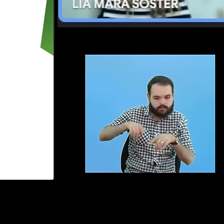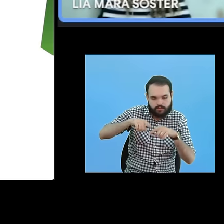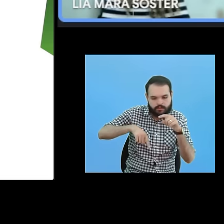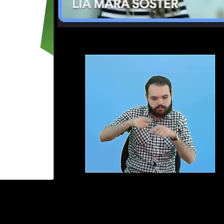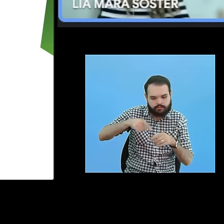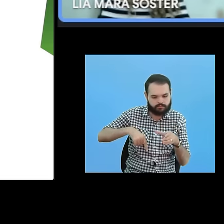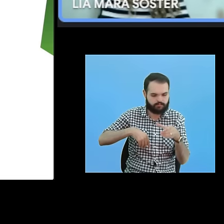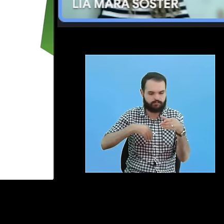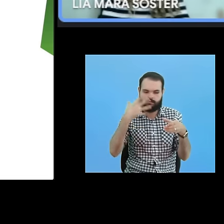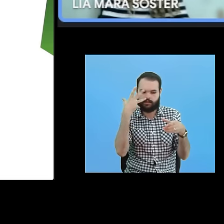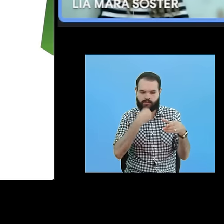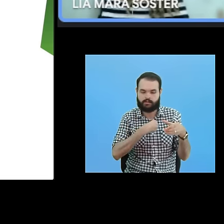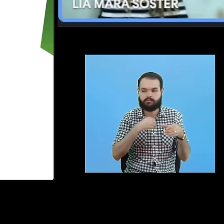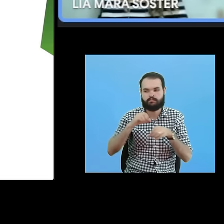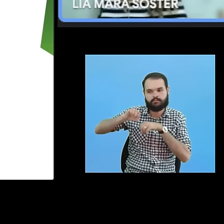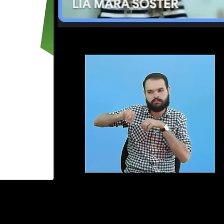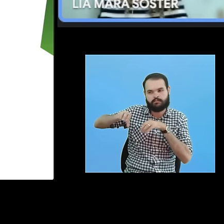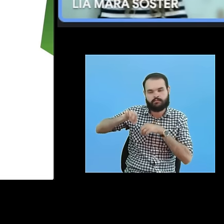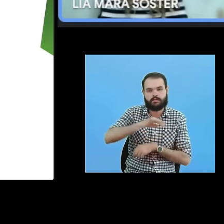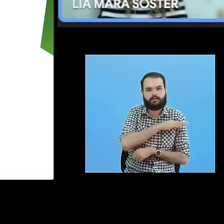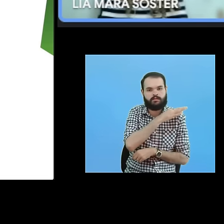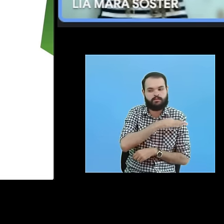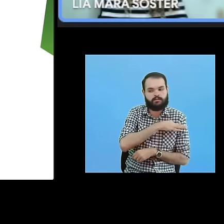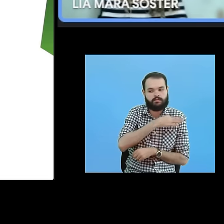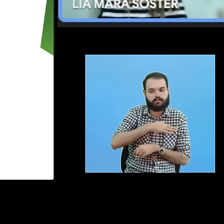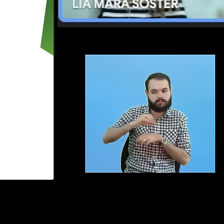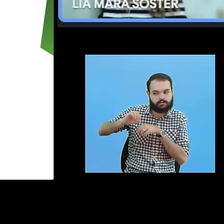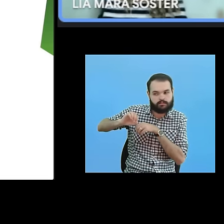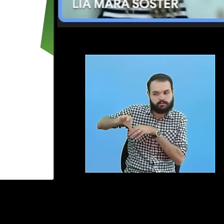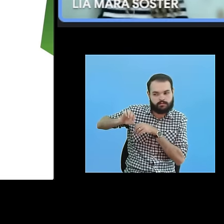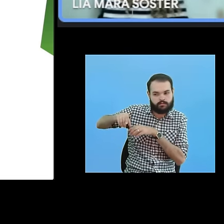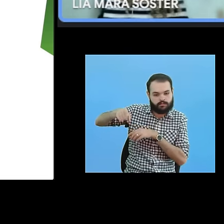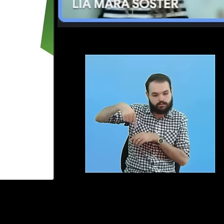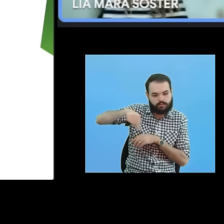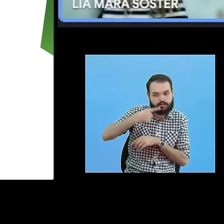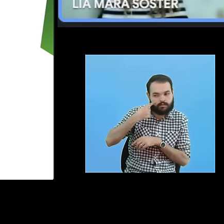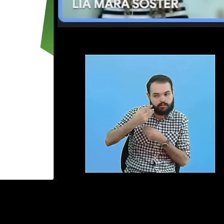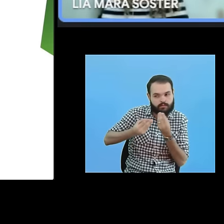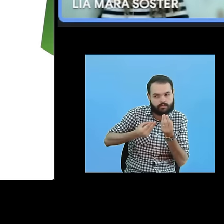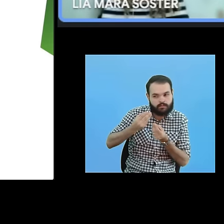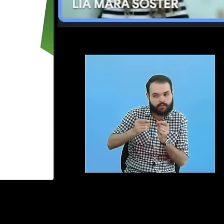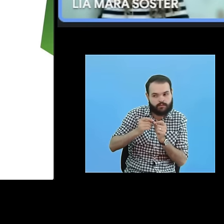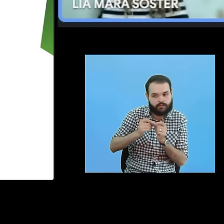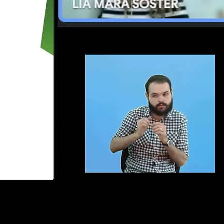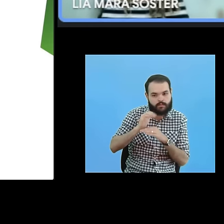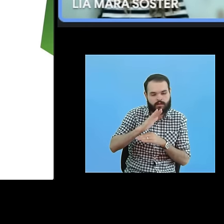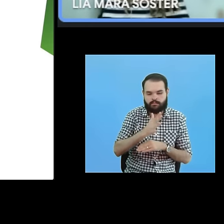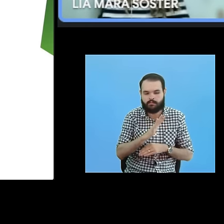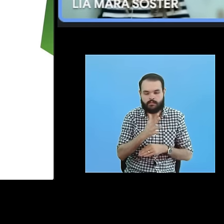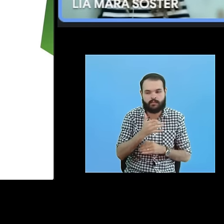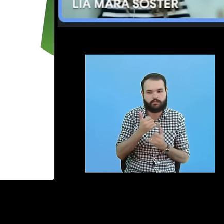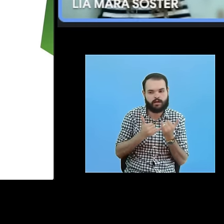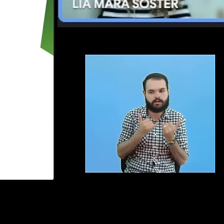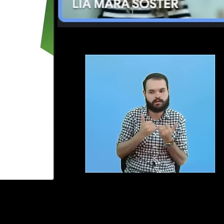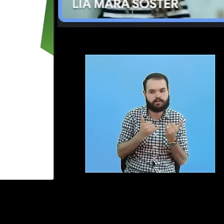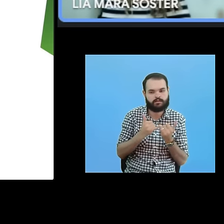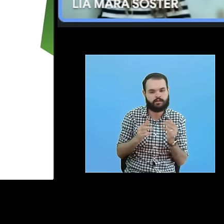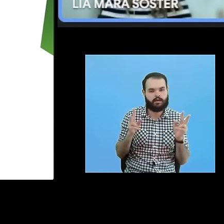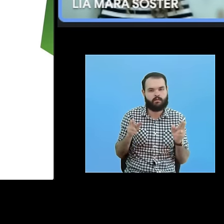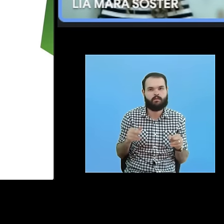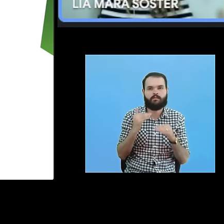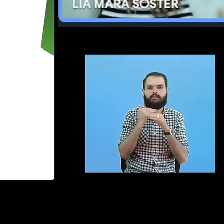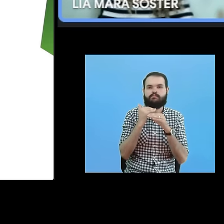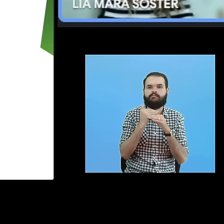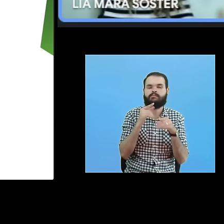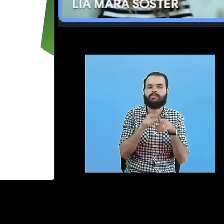que se ensinar técnicas, né, de finalização desse bolo no pote, que ficasse com um aspecto, né, da mesma